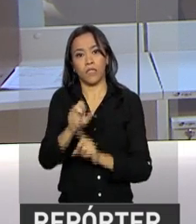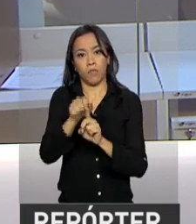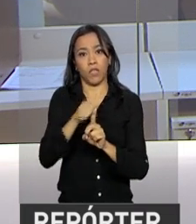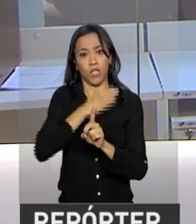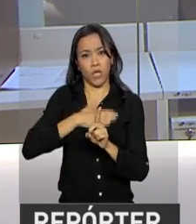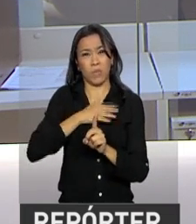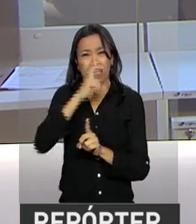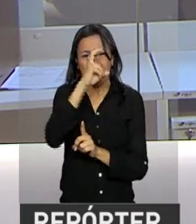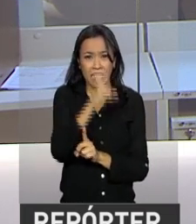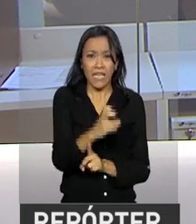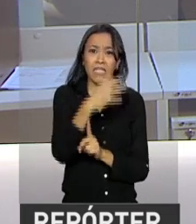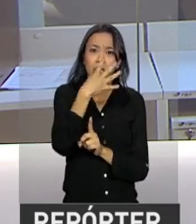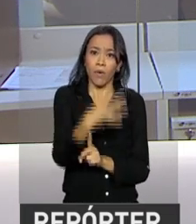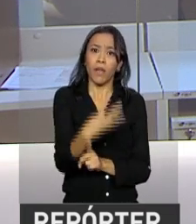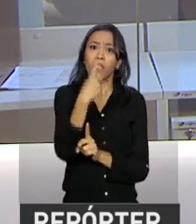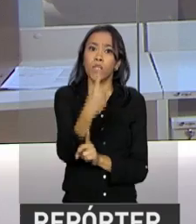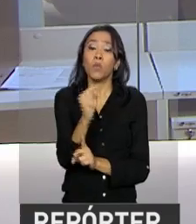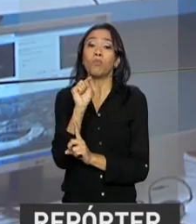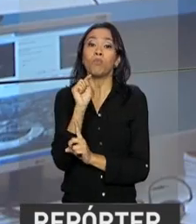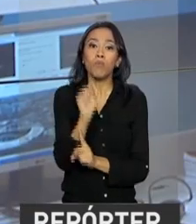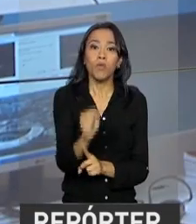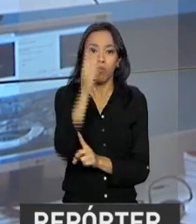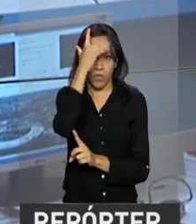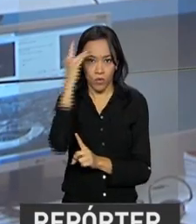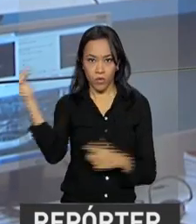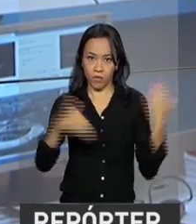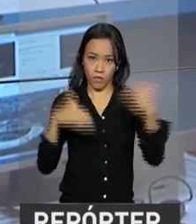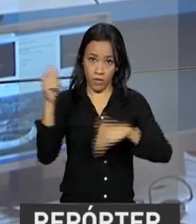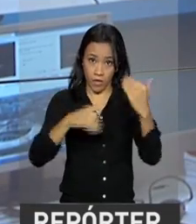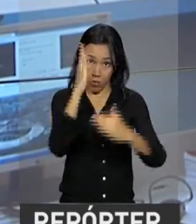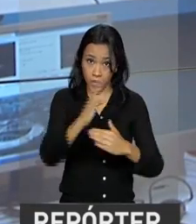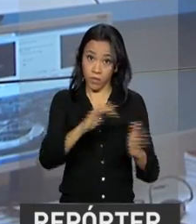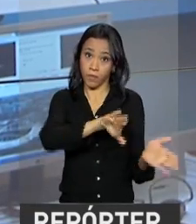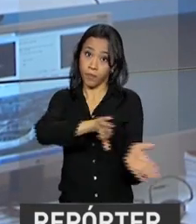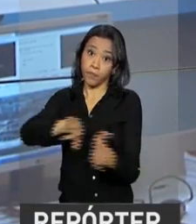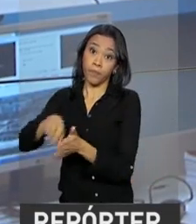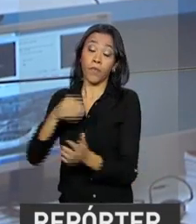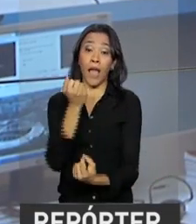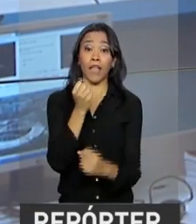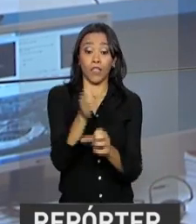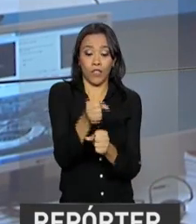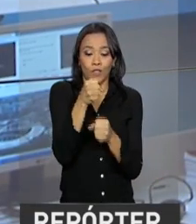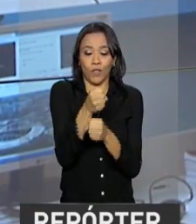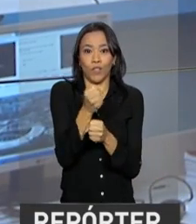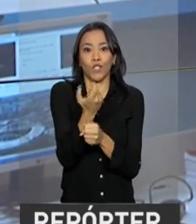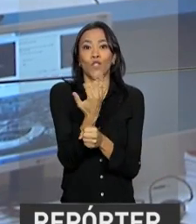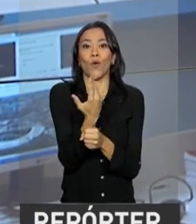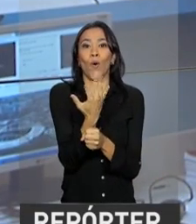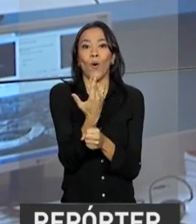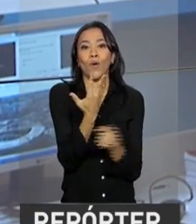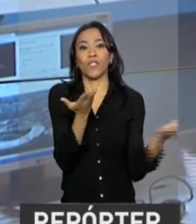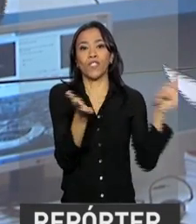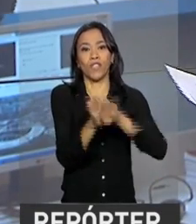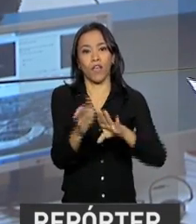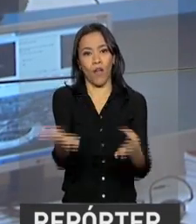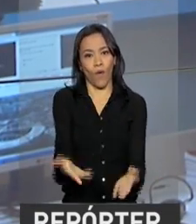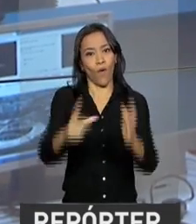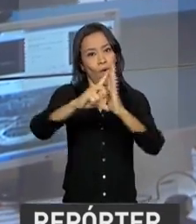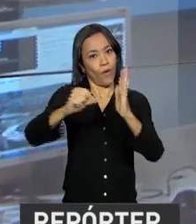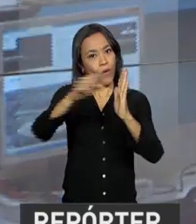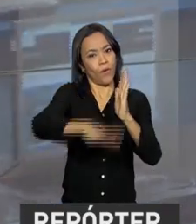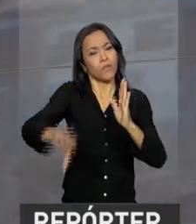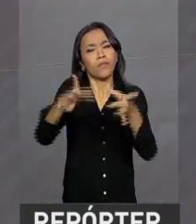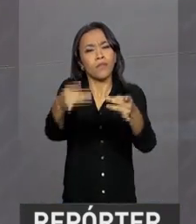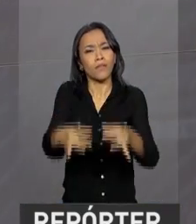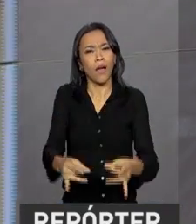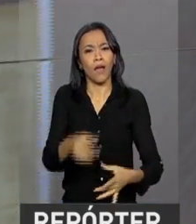541.000 turistas estrangeiros e a tocha paralímpica chega hoje ao Palácio do Planalto Vamos até lá saber